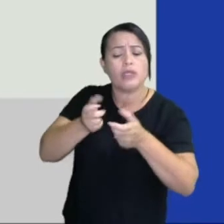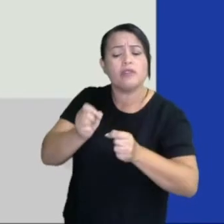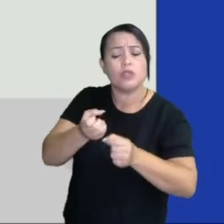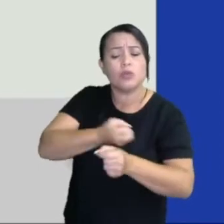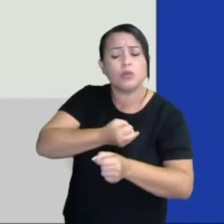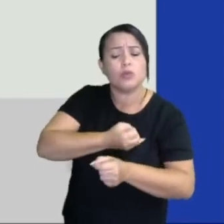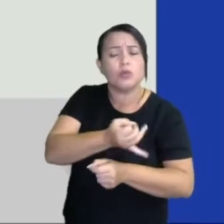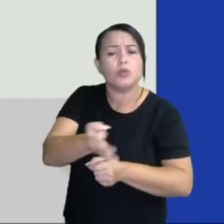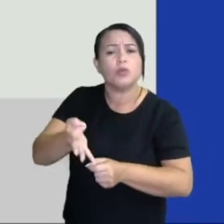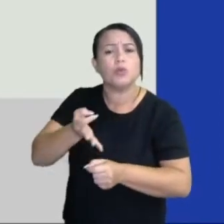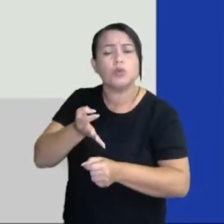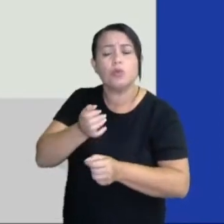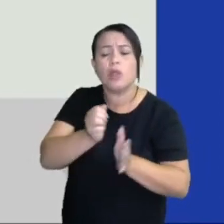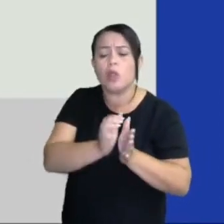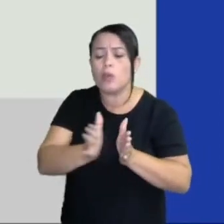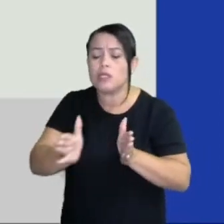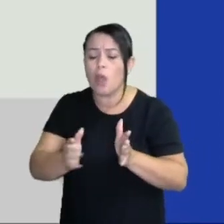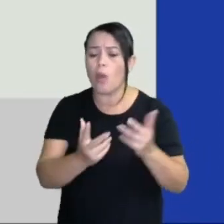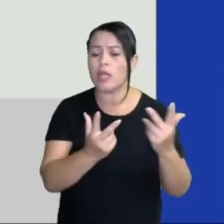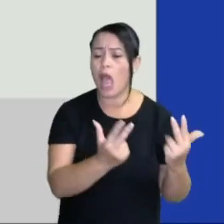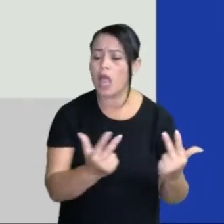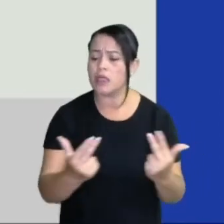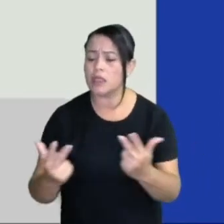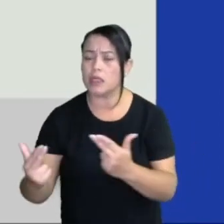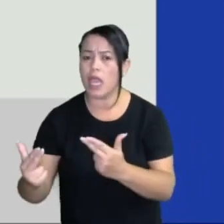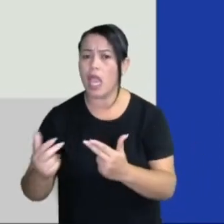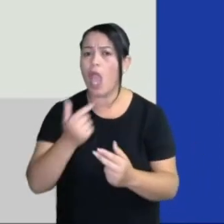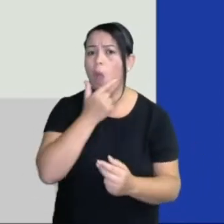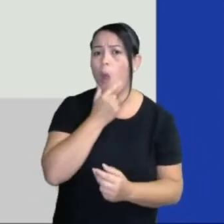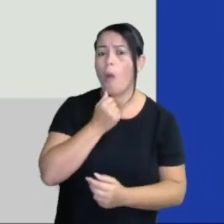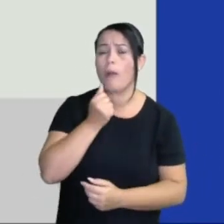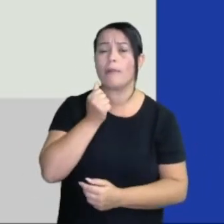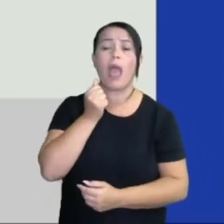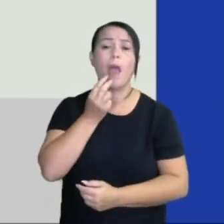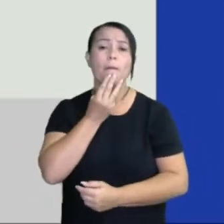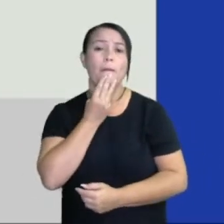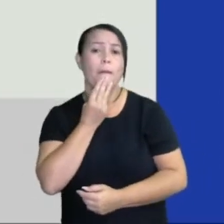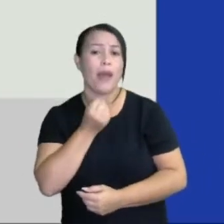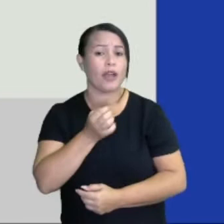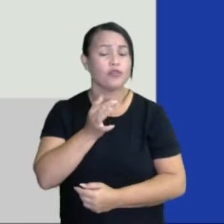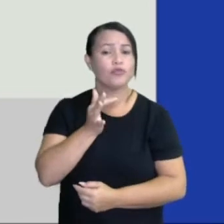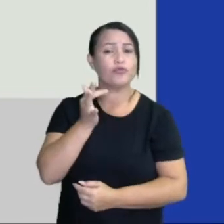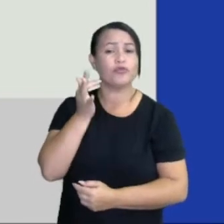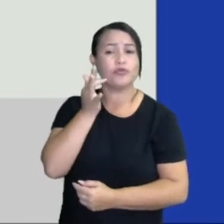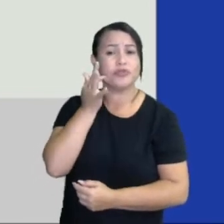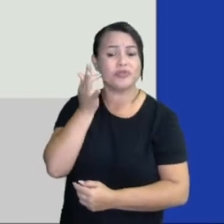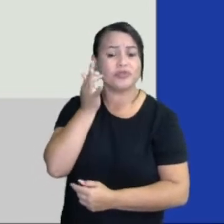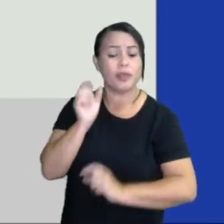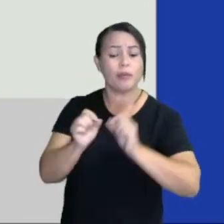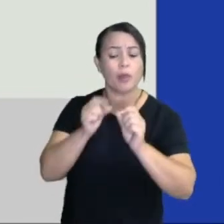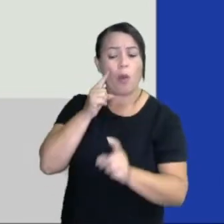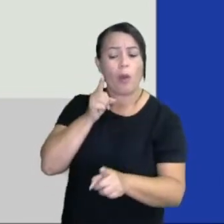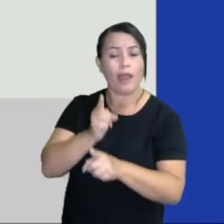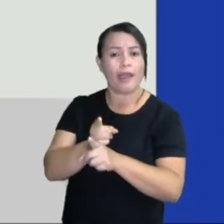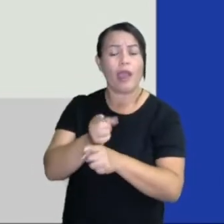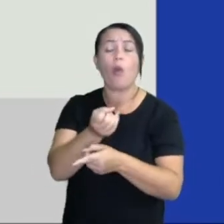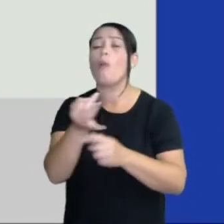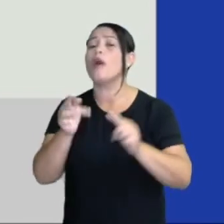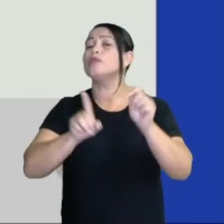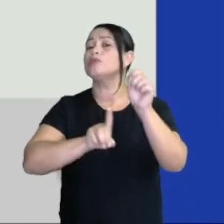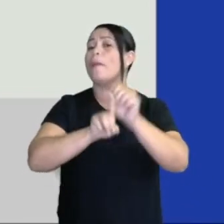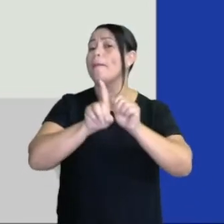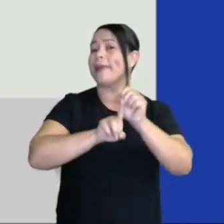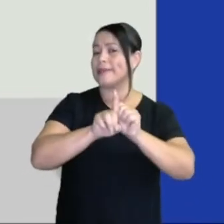sequência descrevem a quantidade de casais de coelhos após N meses, considerando as seguintes